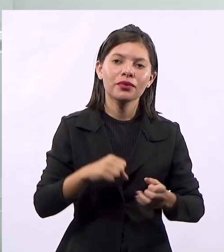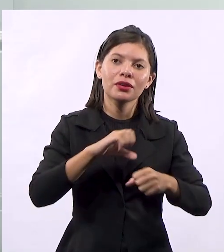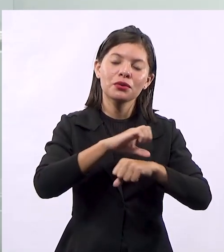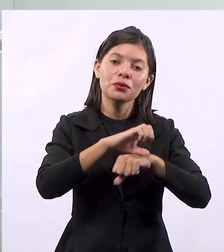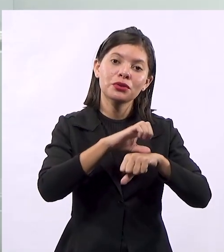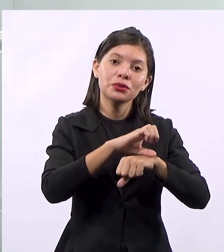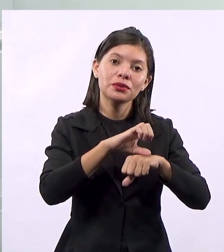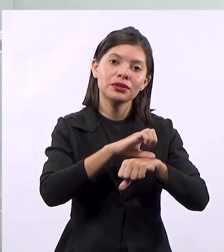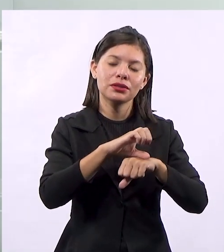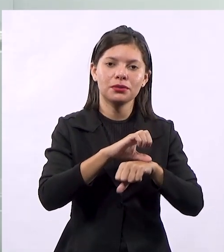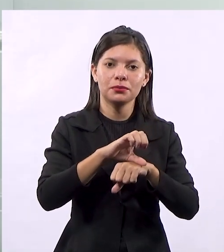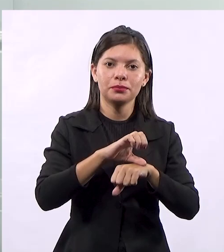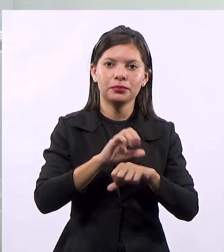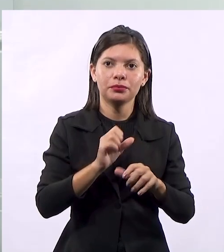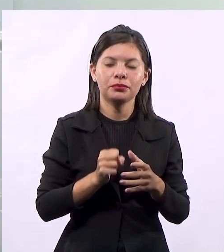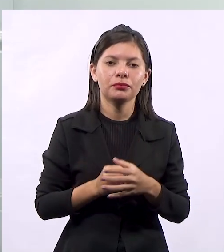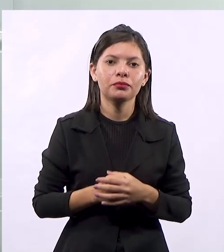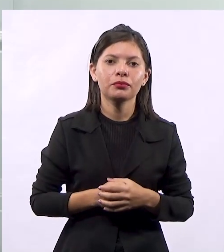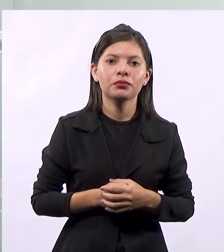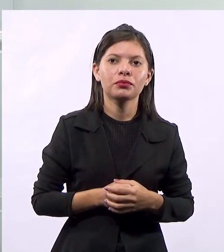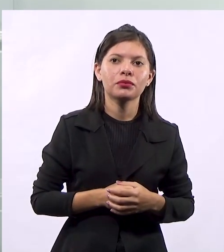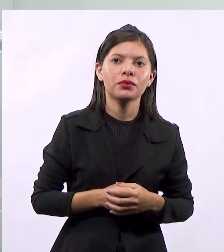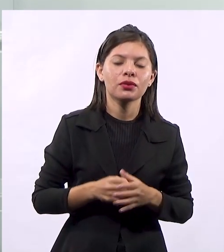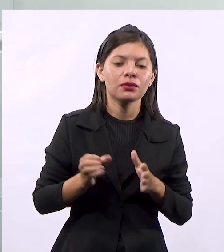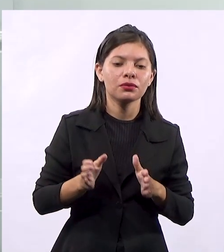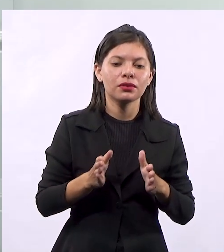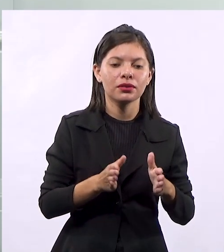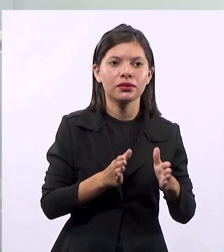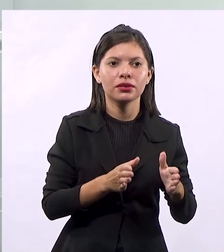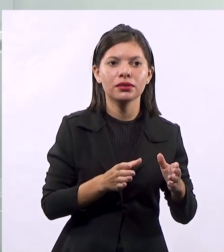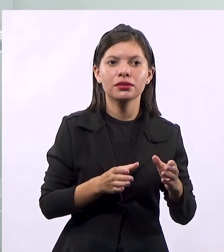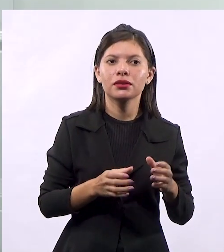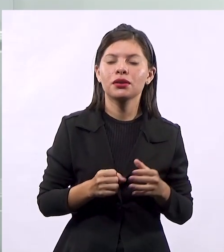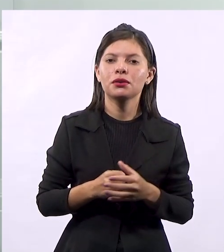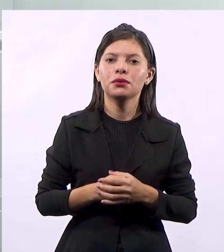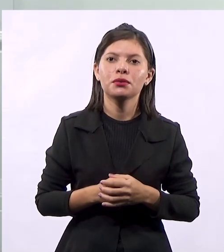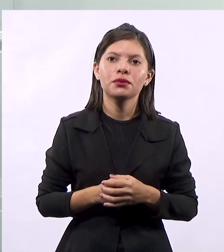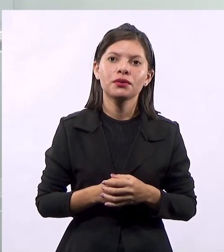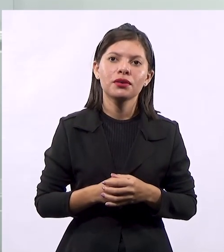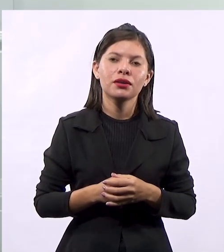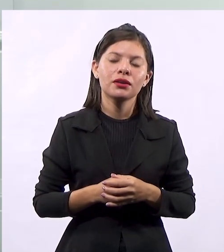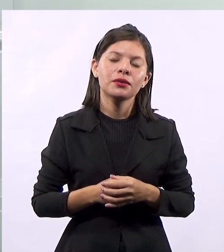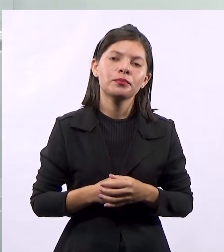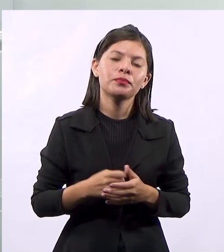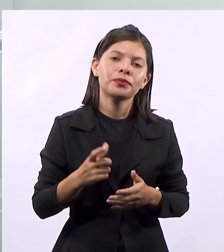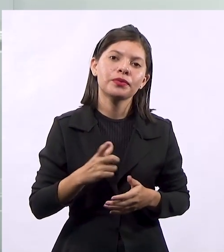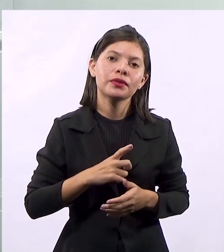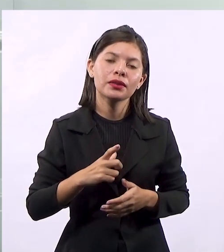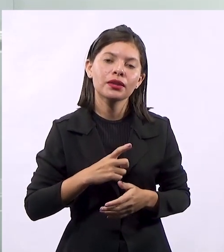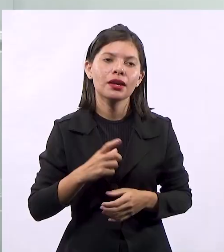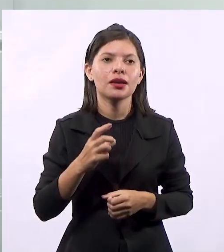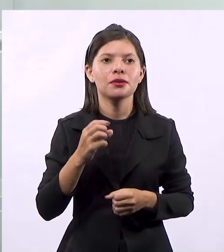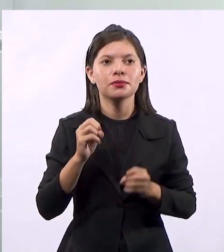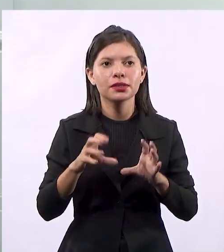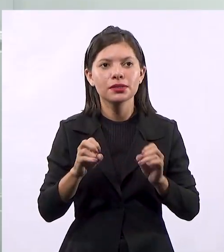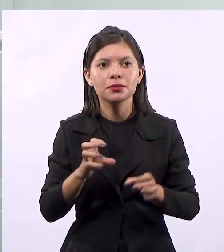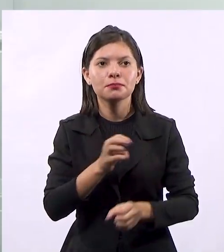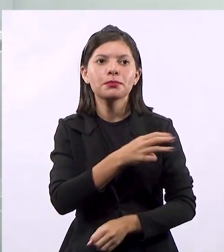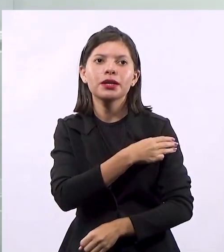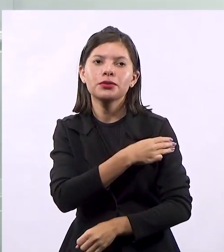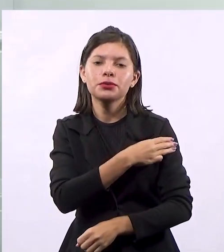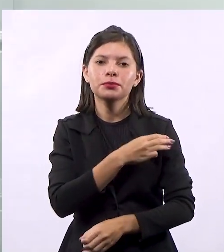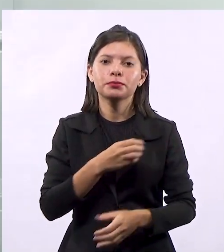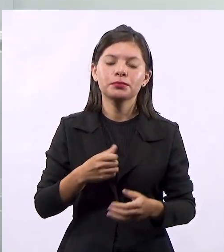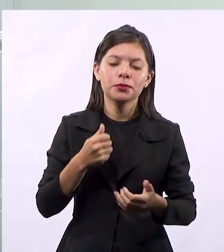a educação. Então, por isso que a Constituição prevê como a parte da forma de organização garantir